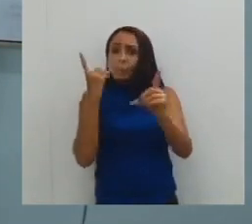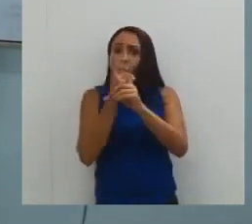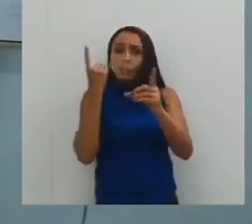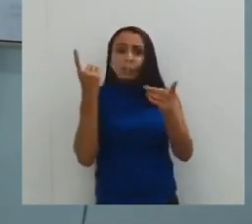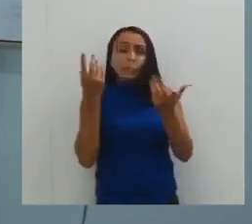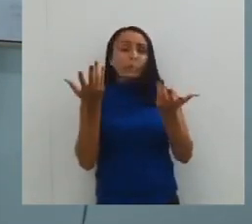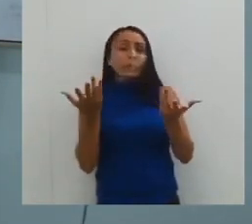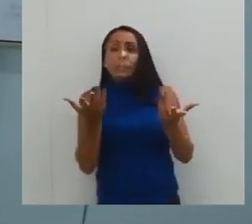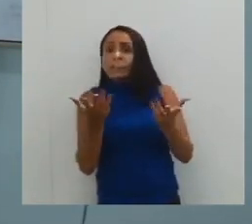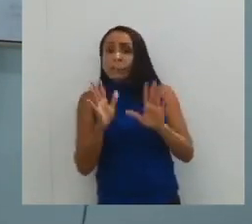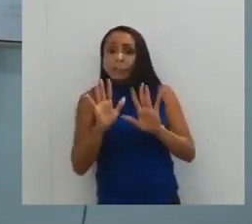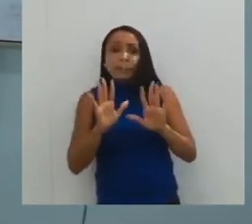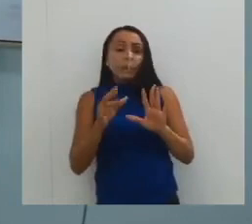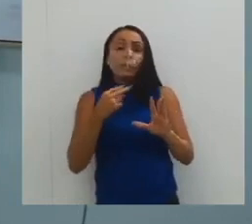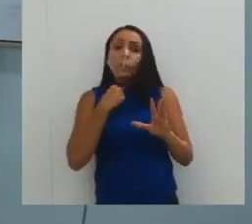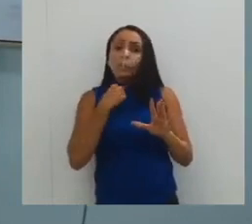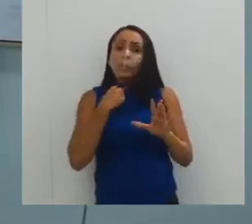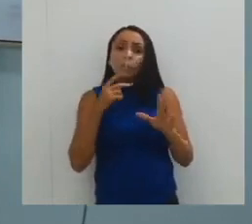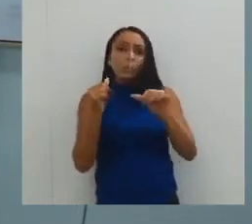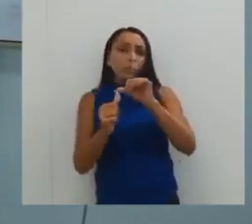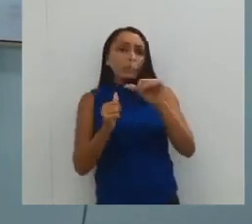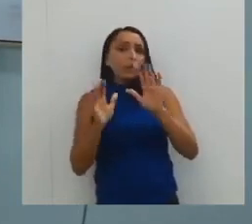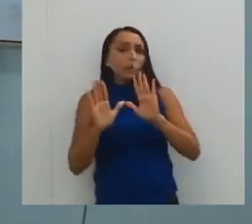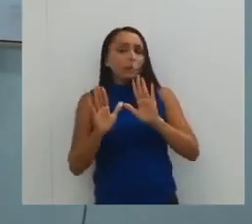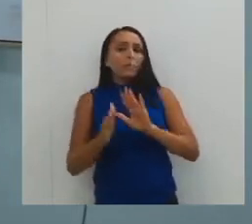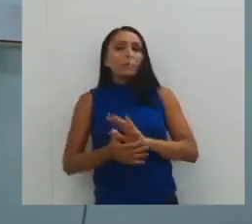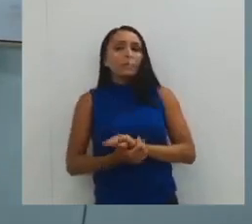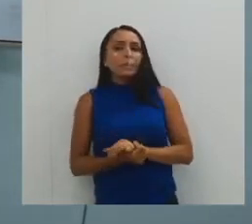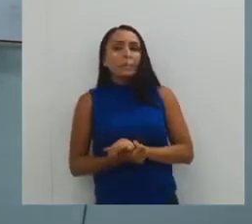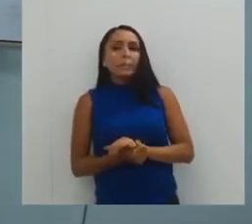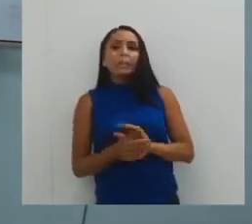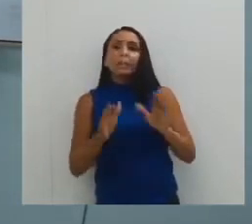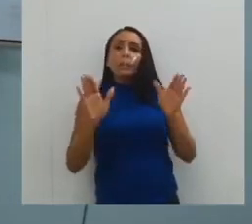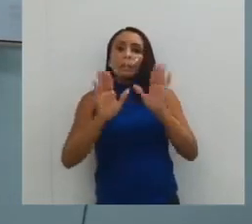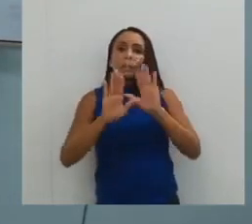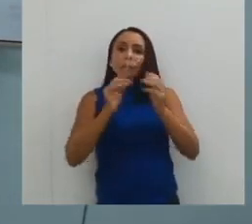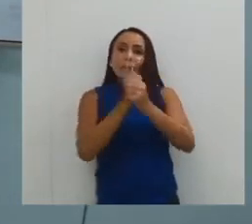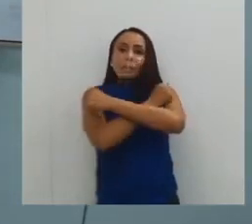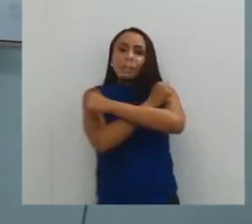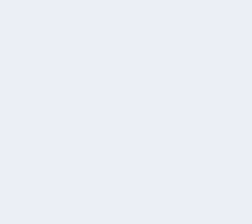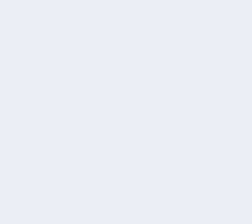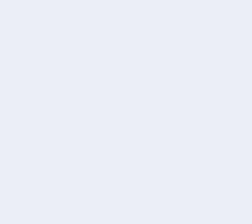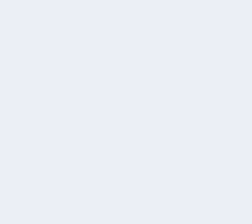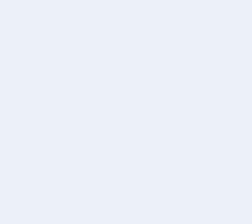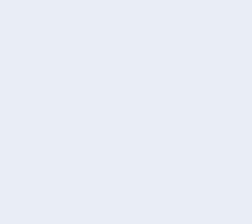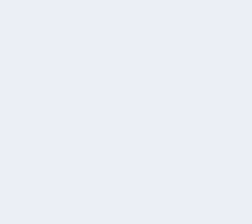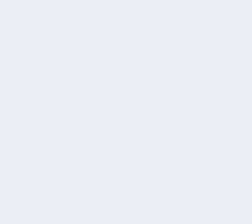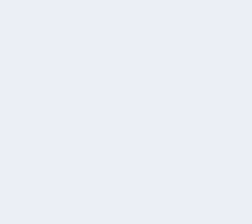não pode transformar assim, beleza? Até a próxima. Forte abraço, pessoal.